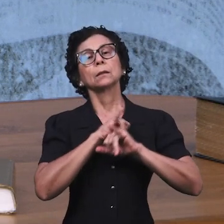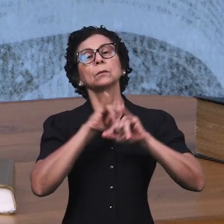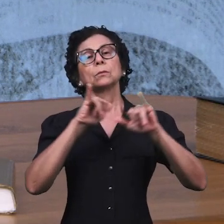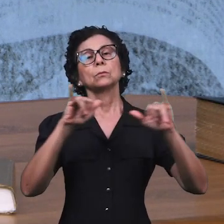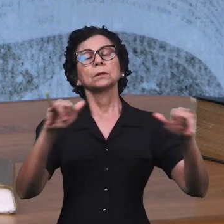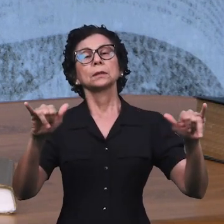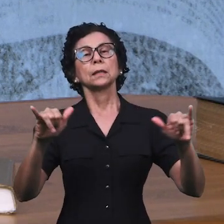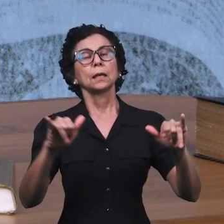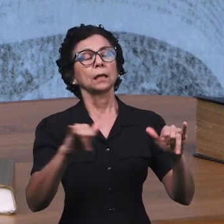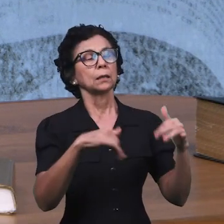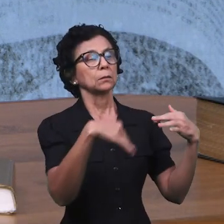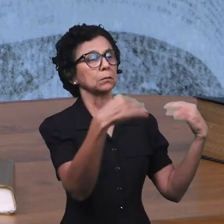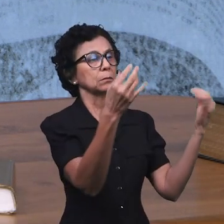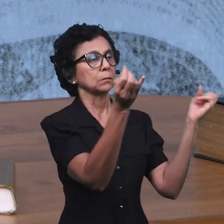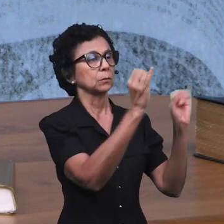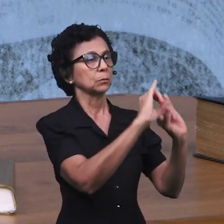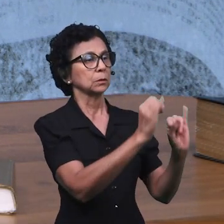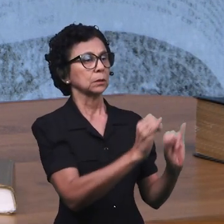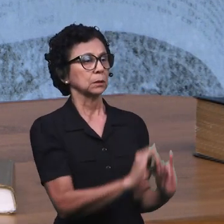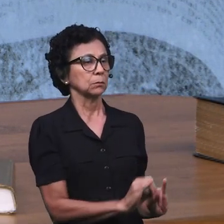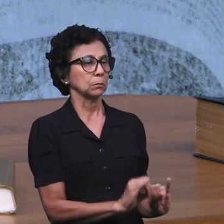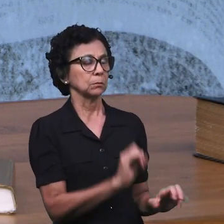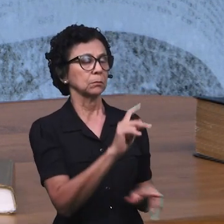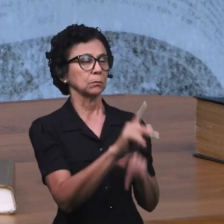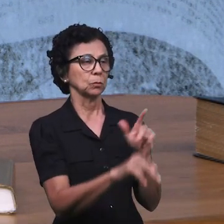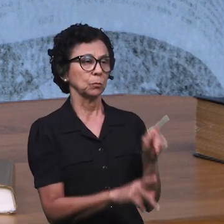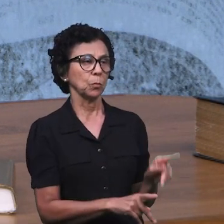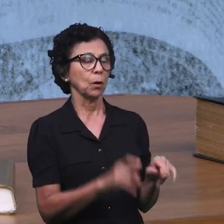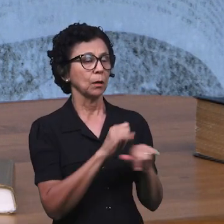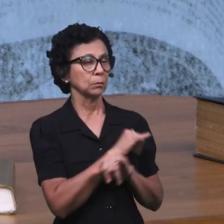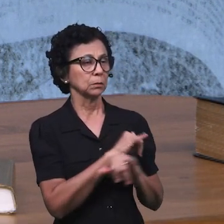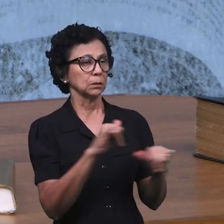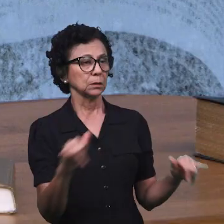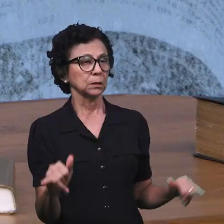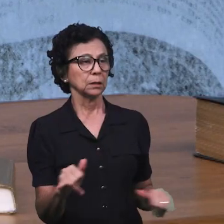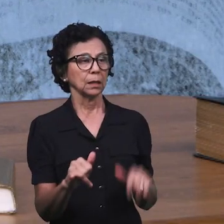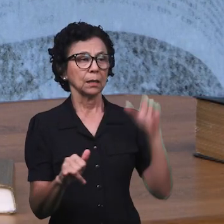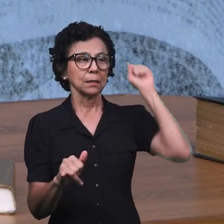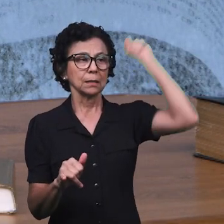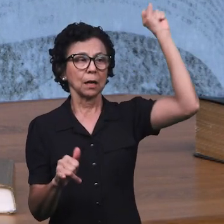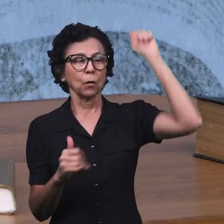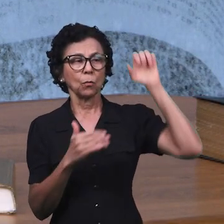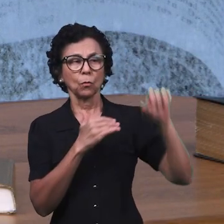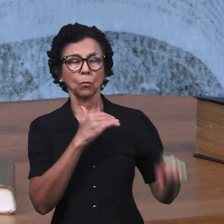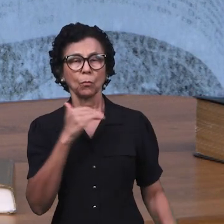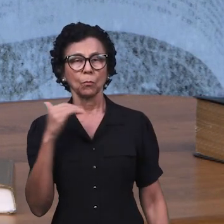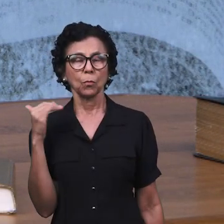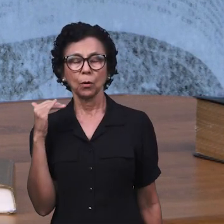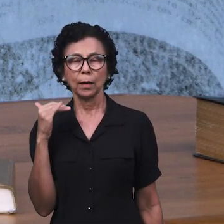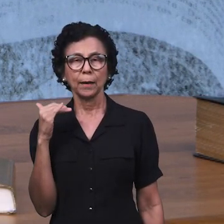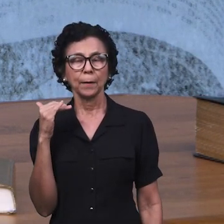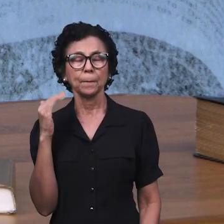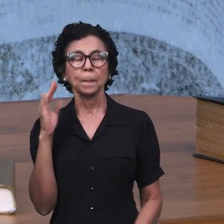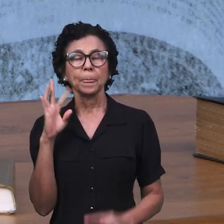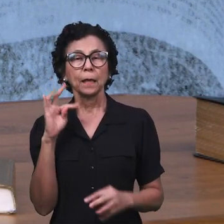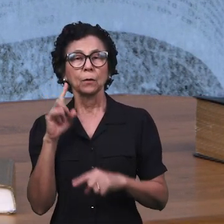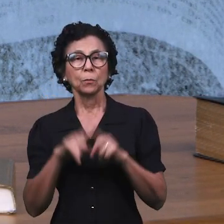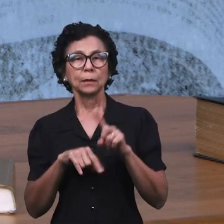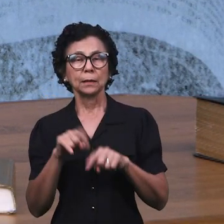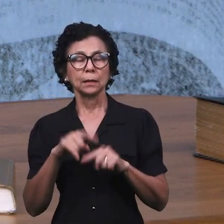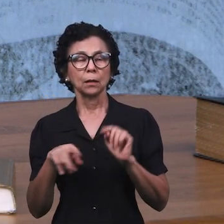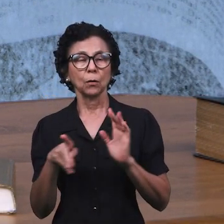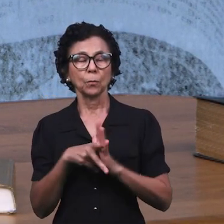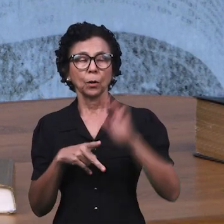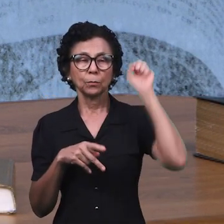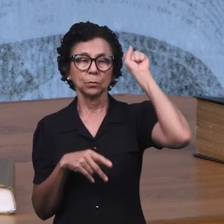seus ídolos e entre o povo. E puseram as suas armas no templo de Astarote